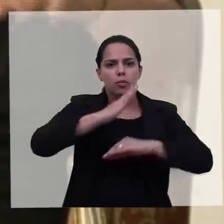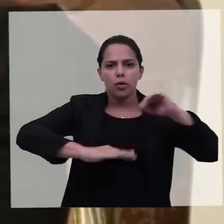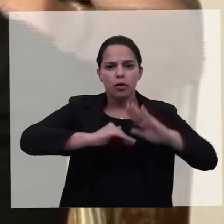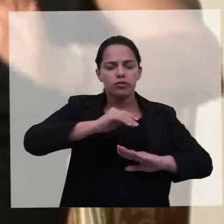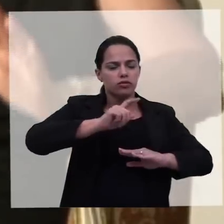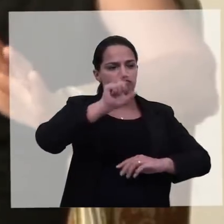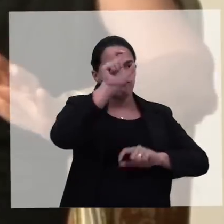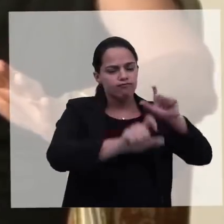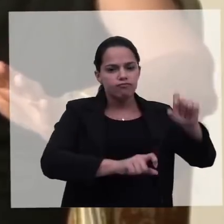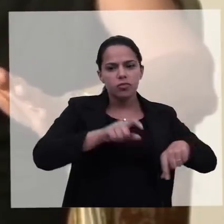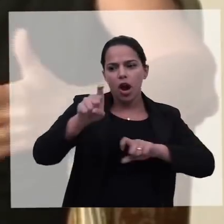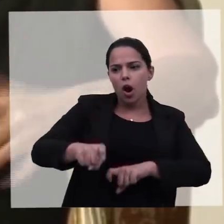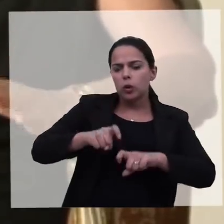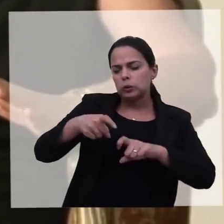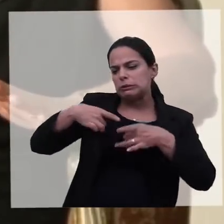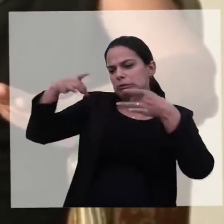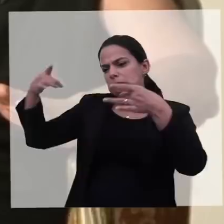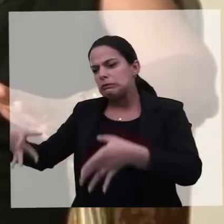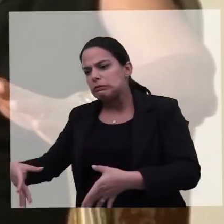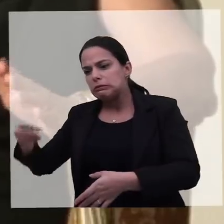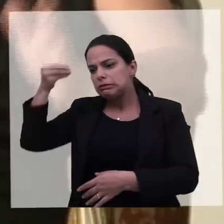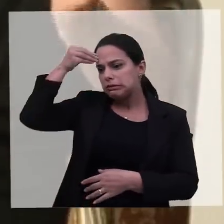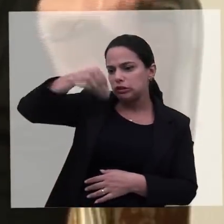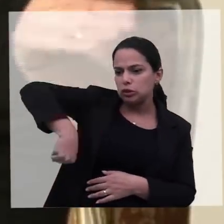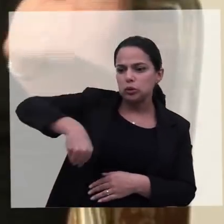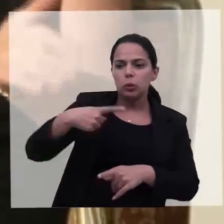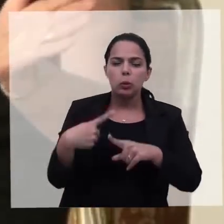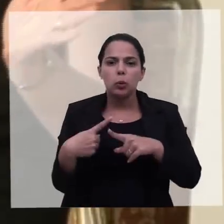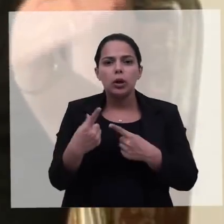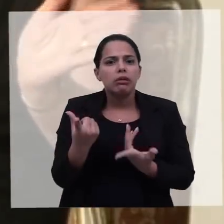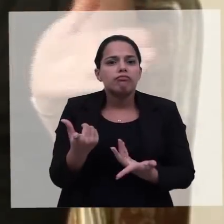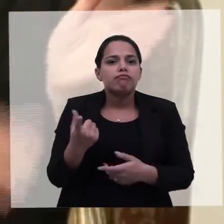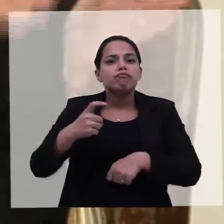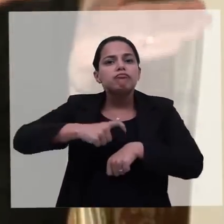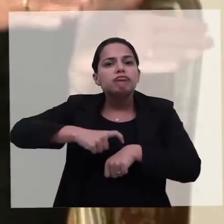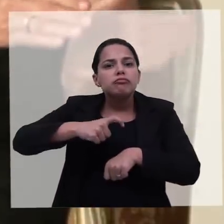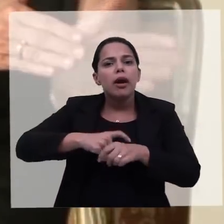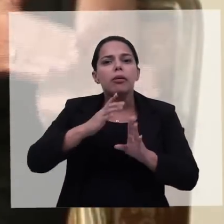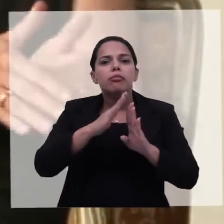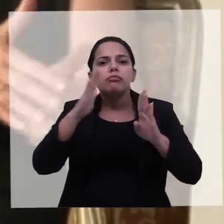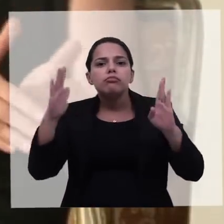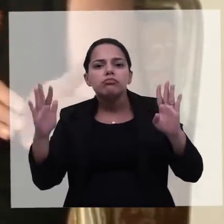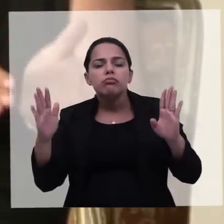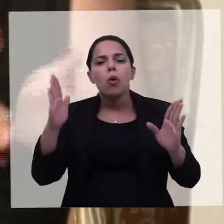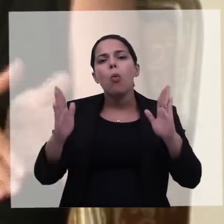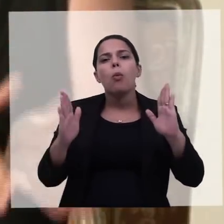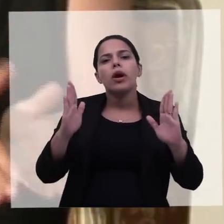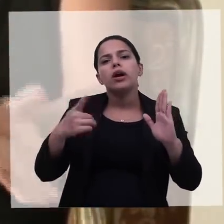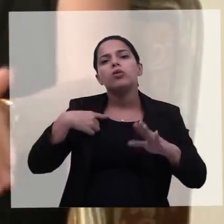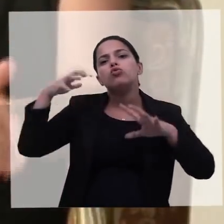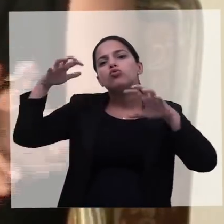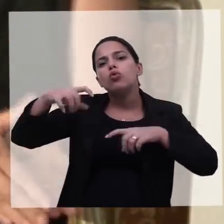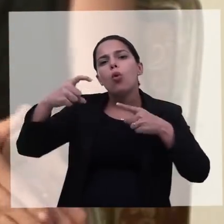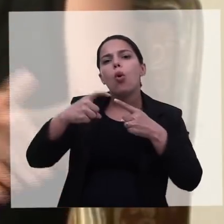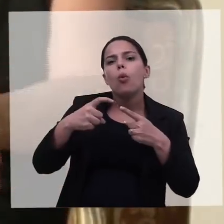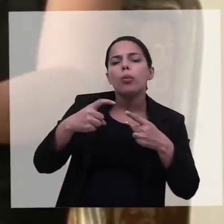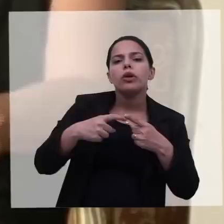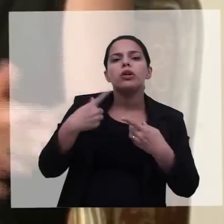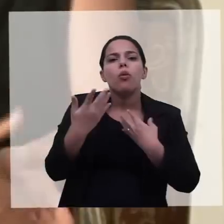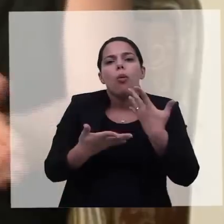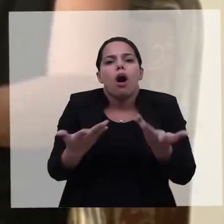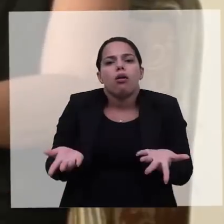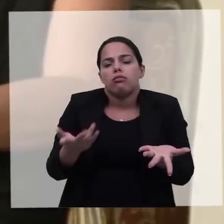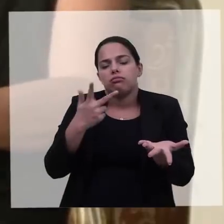a cultura porque acha que não vale mais a pena, então se investigava esse tempo, que veranico